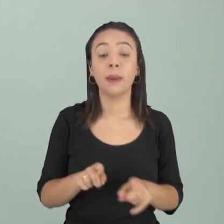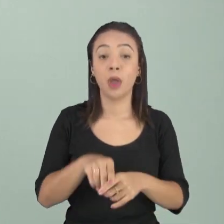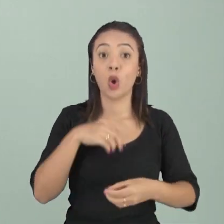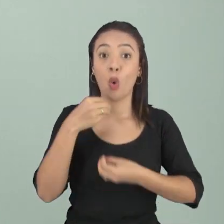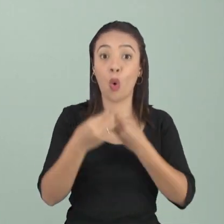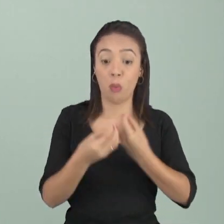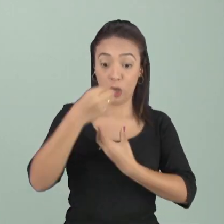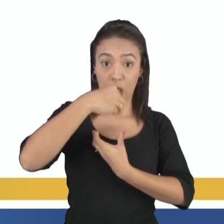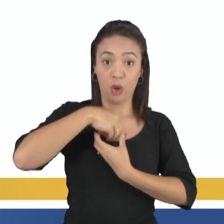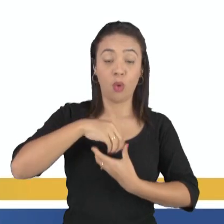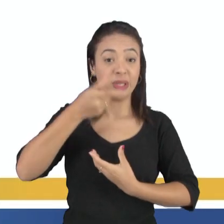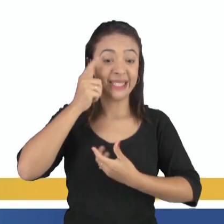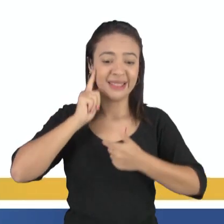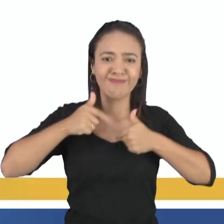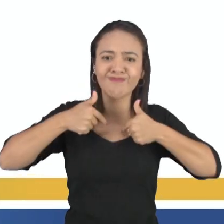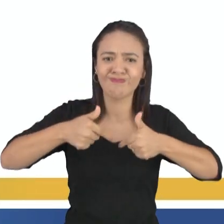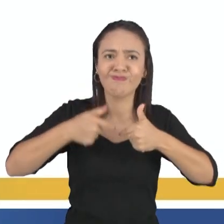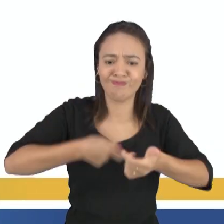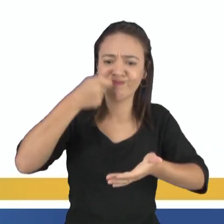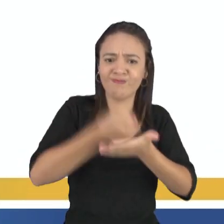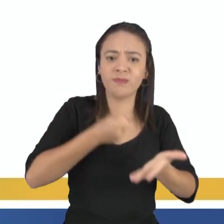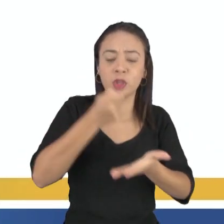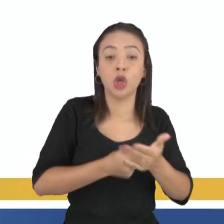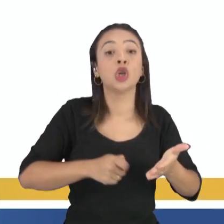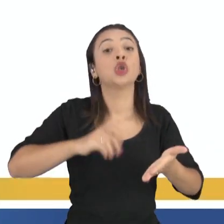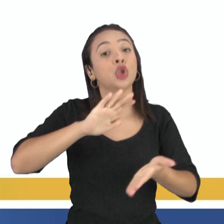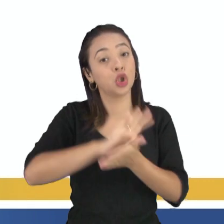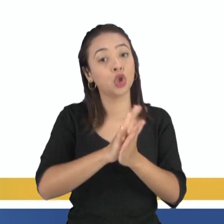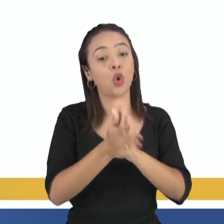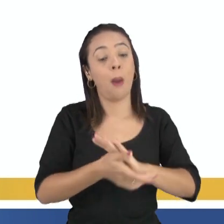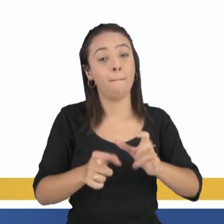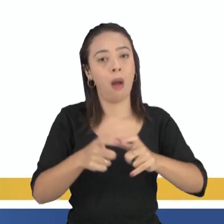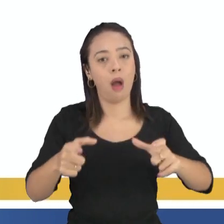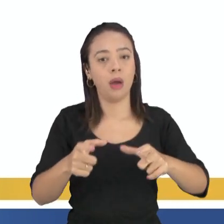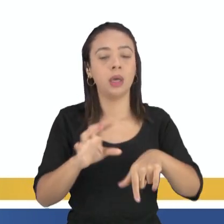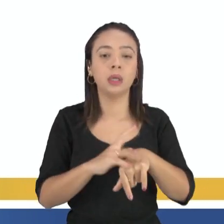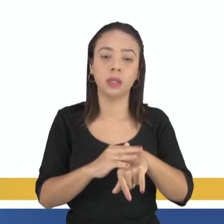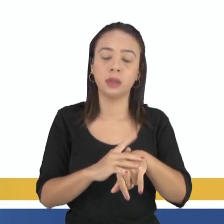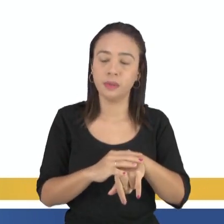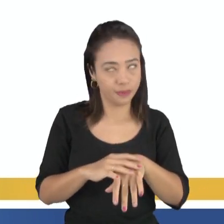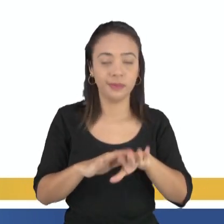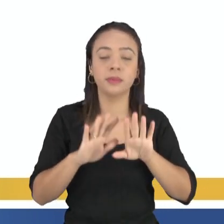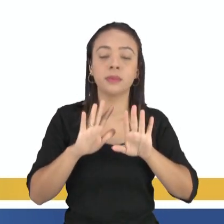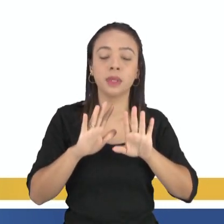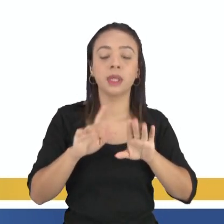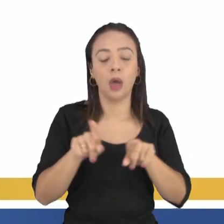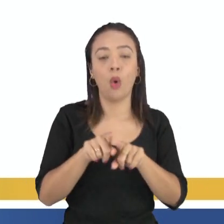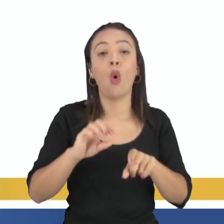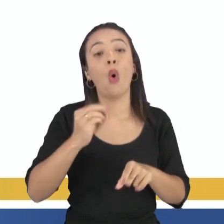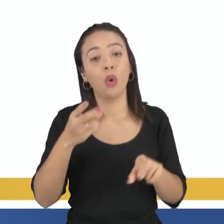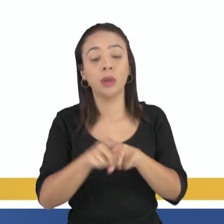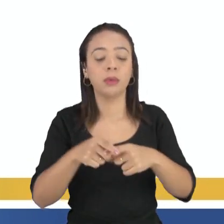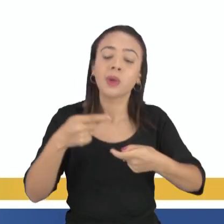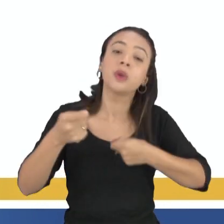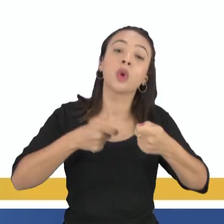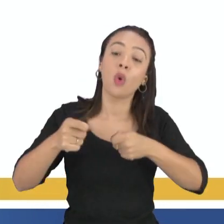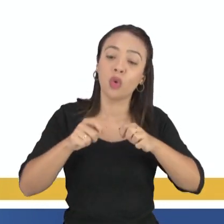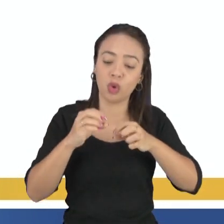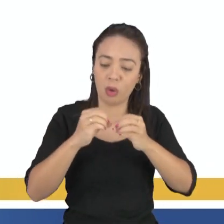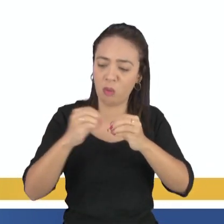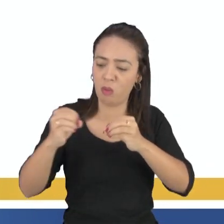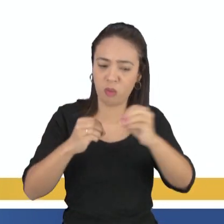organismo mata a maior parte dos bacilos, né? Ou contém a sua multiplicação, evitando a